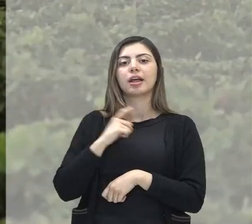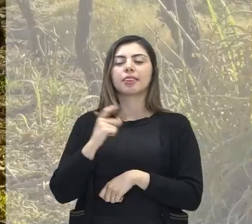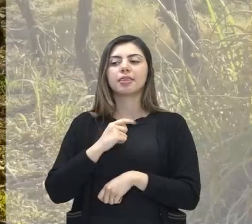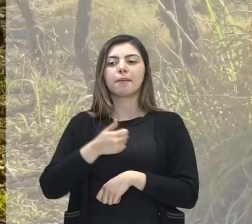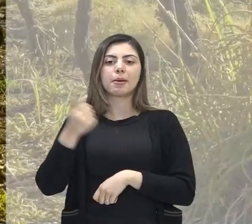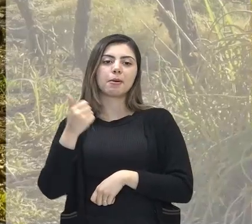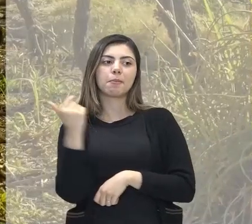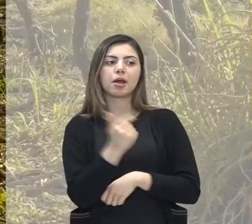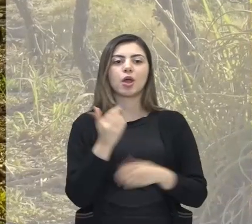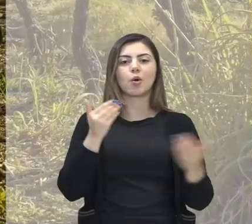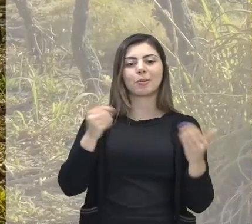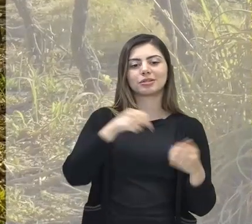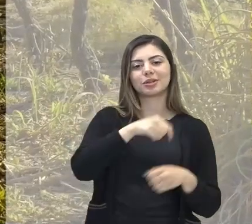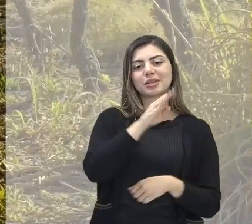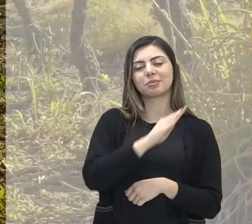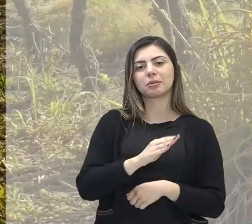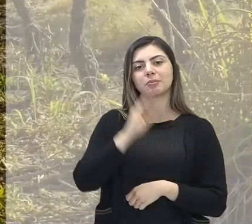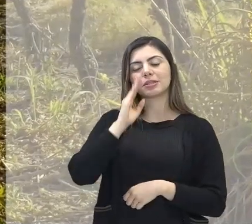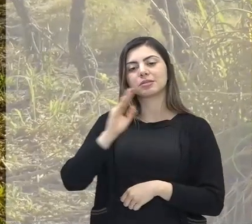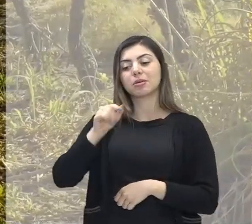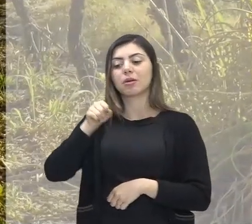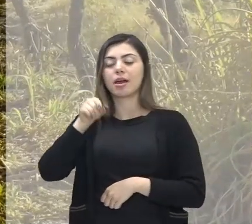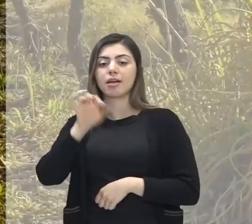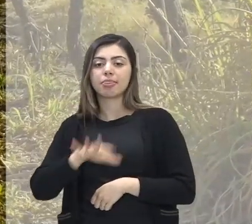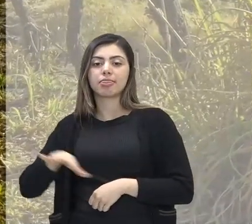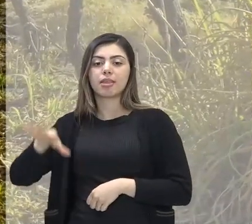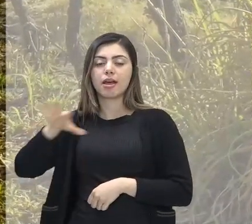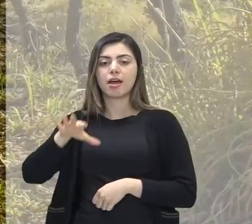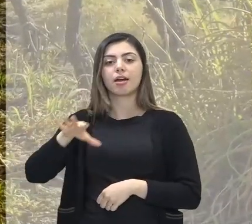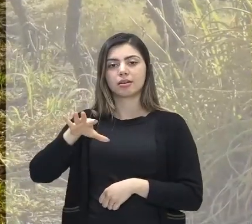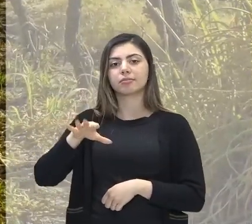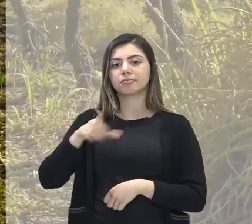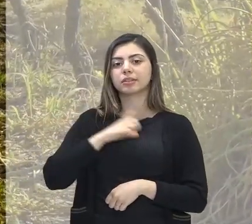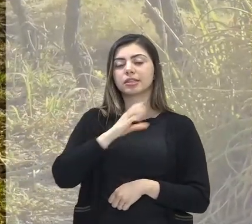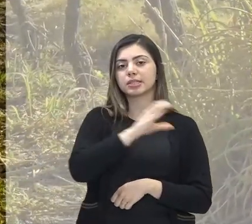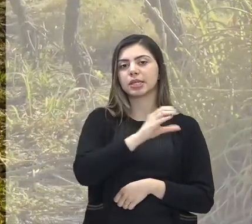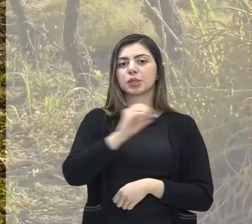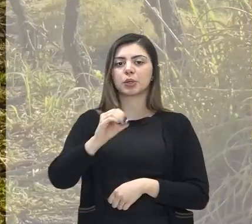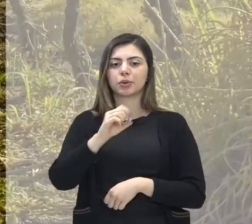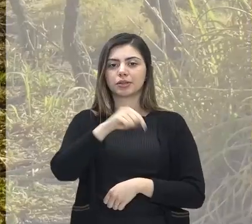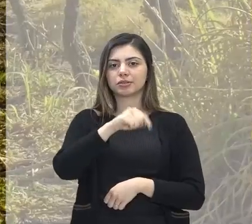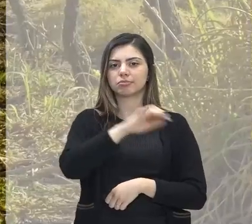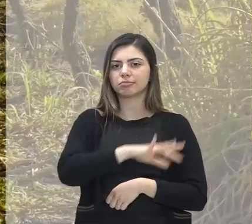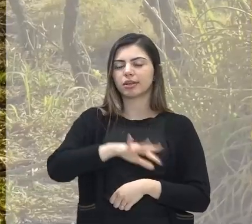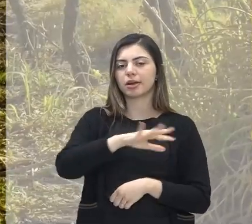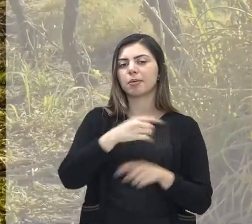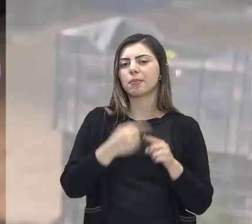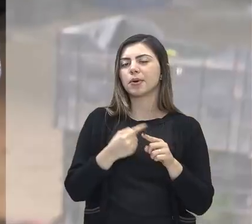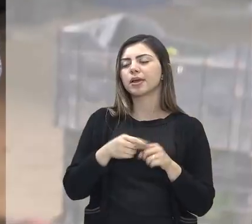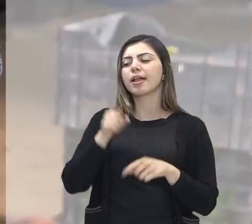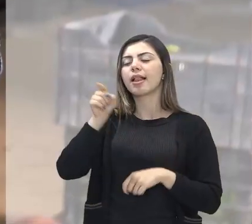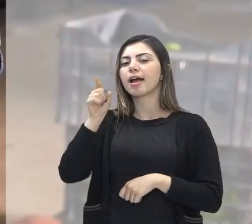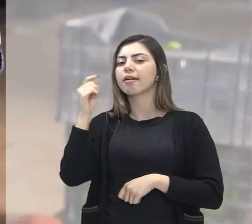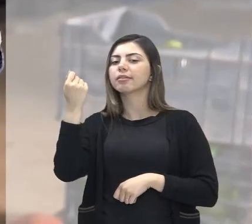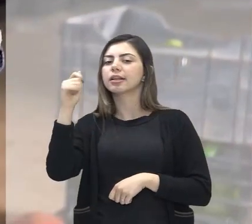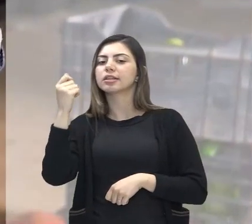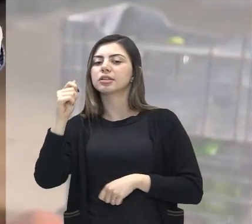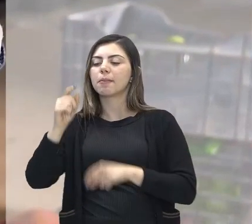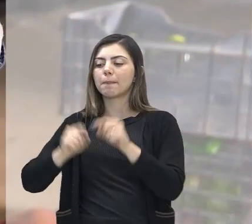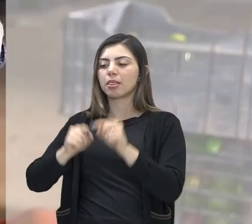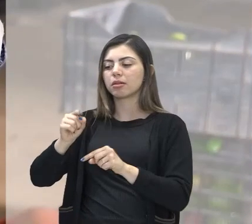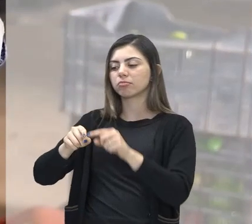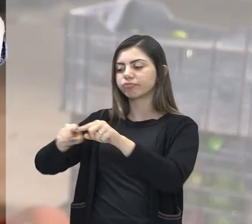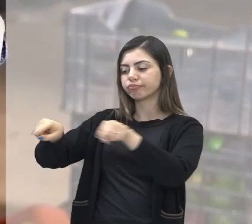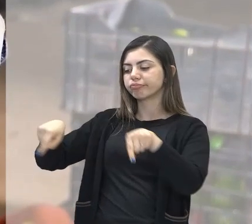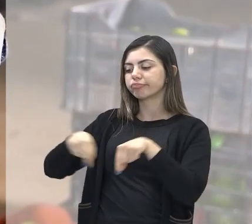Brasil, principalmente aqueles da região centro-oeste daqui. Sabe por quê? Lá na Argentina, os produtores